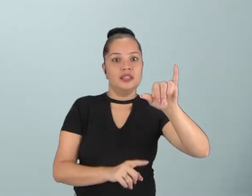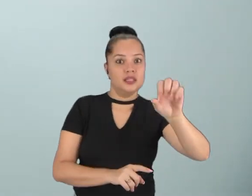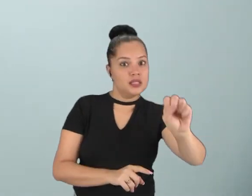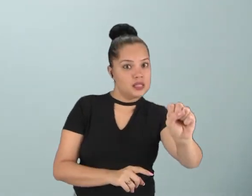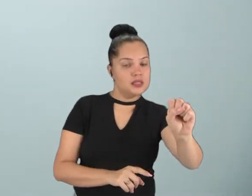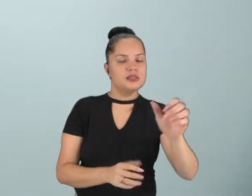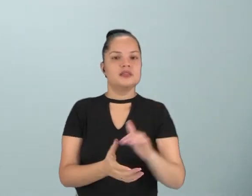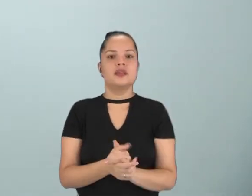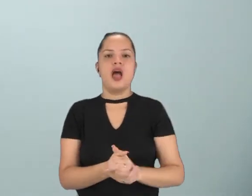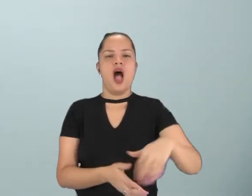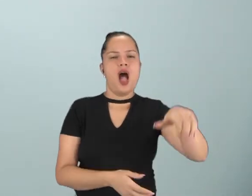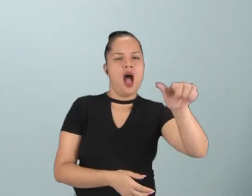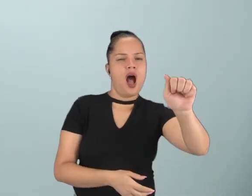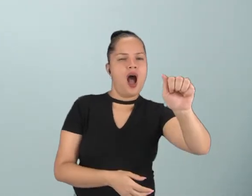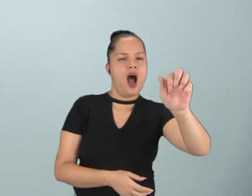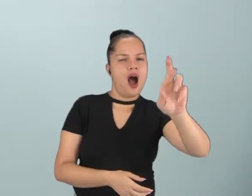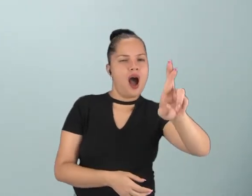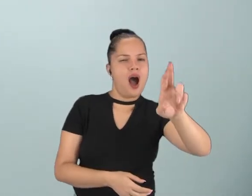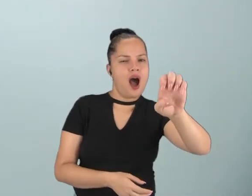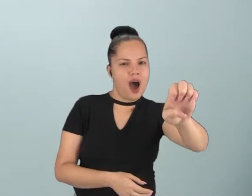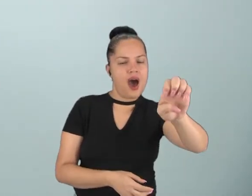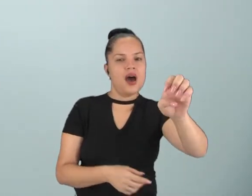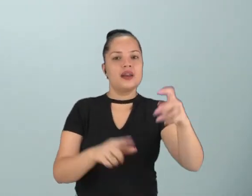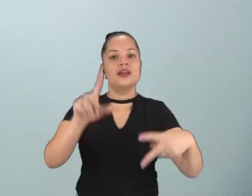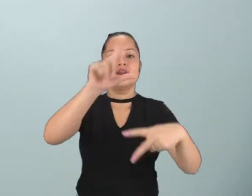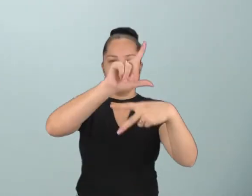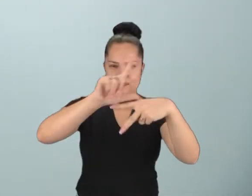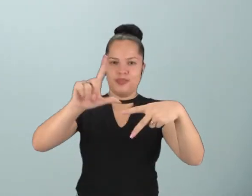a gente usa o there are para os substantivos que estão no